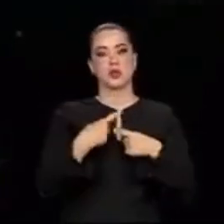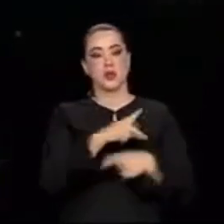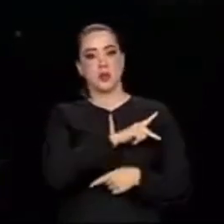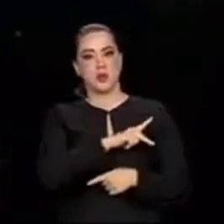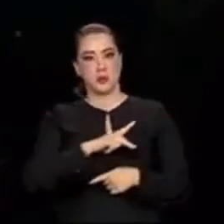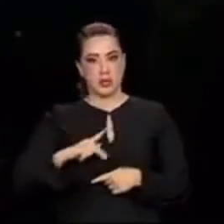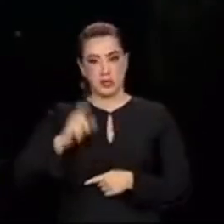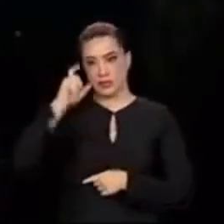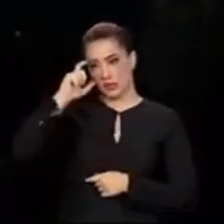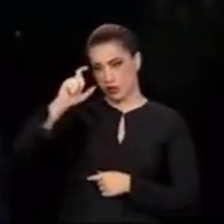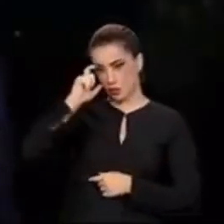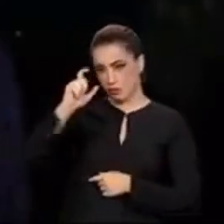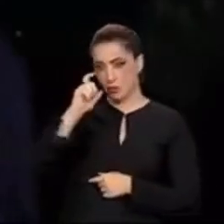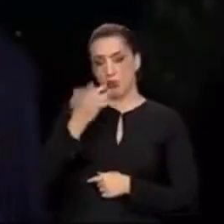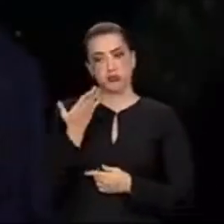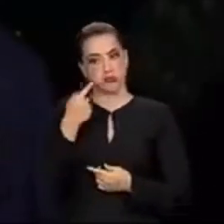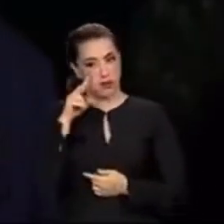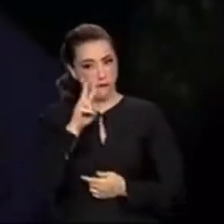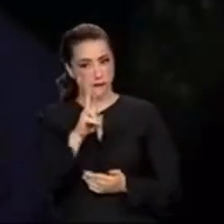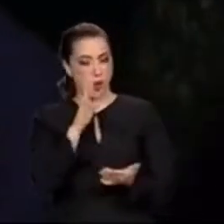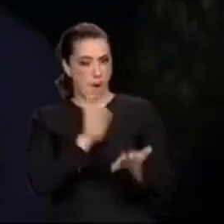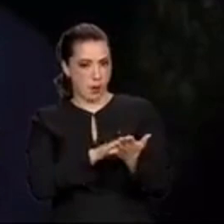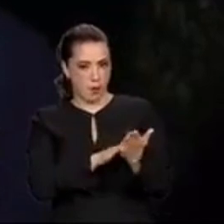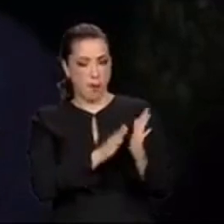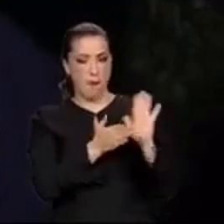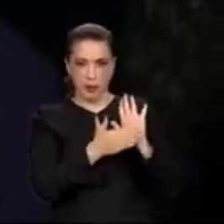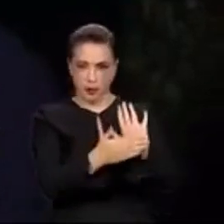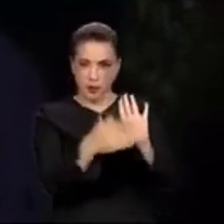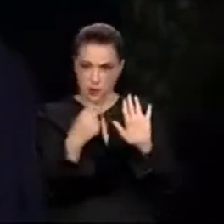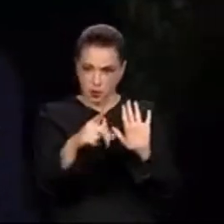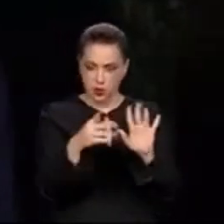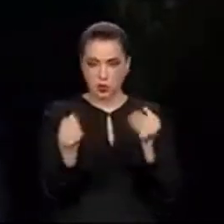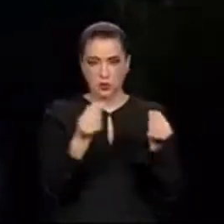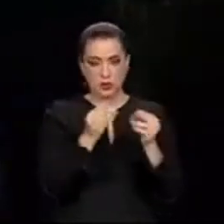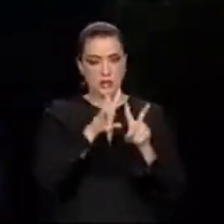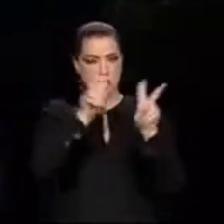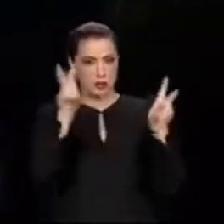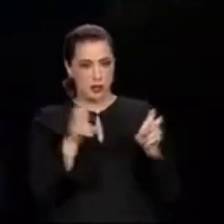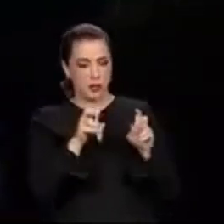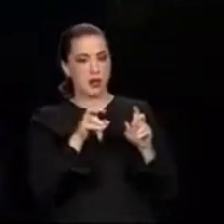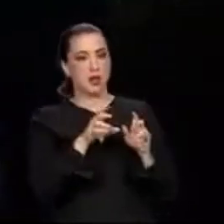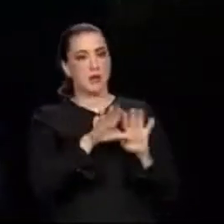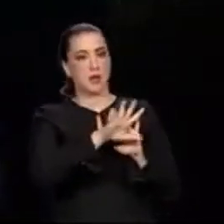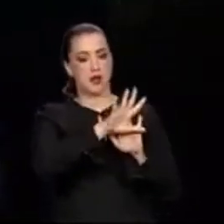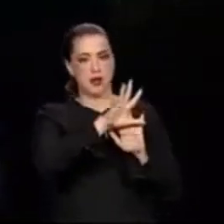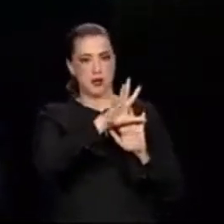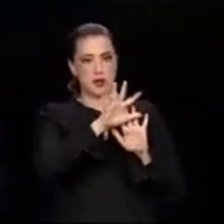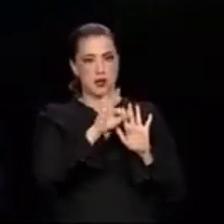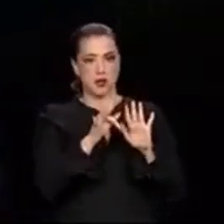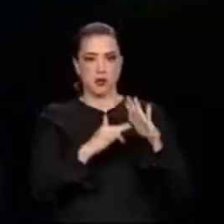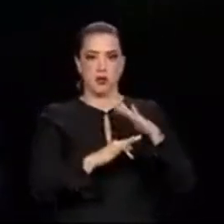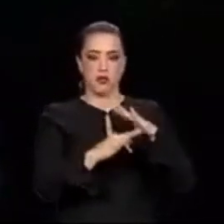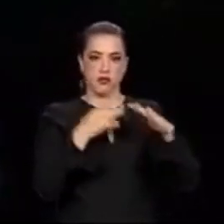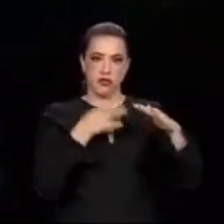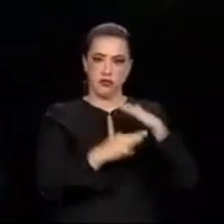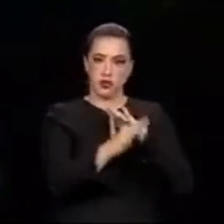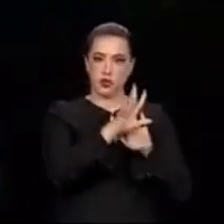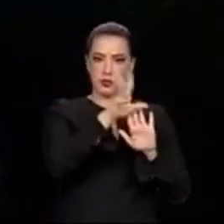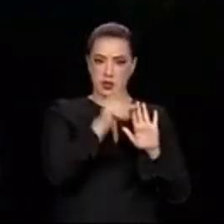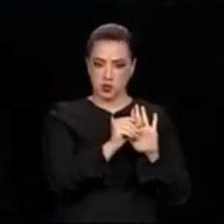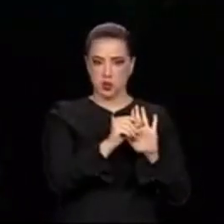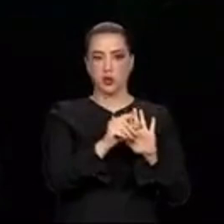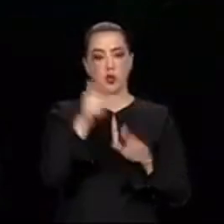varden reagiu a esta proposta só para ter Claro na questão do fundo Amazônia se o baile maluco claramente vai colocar